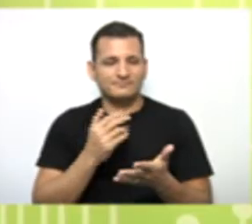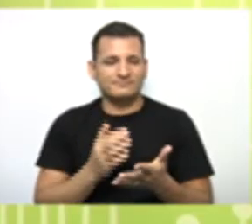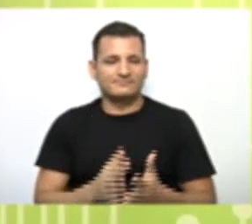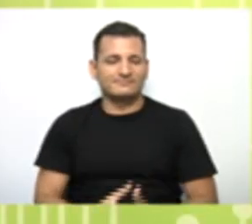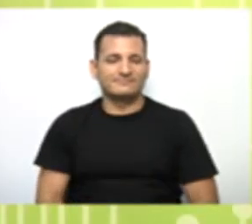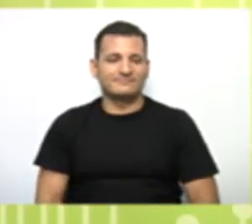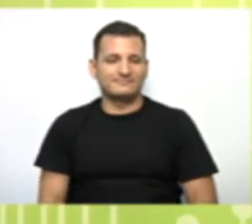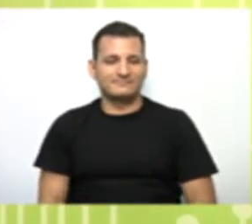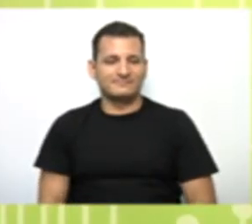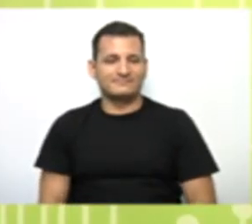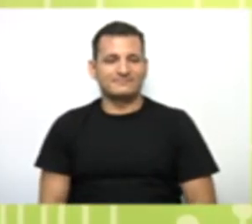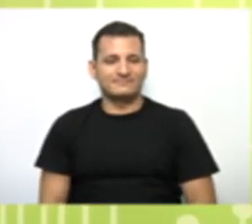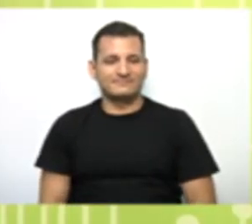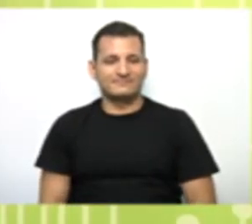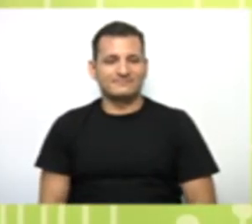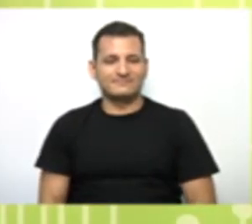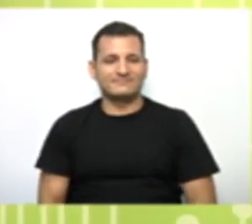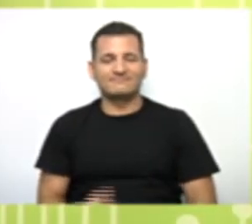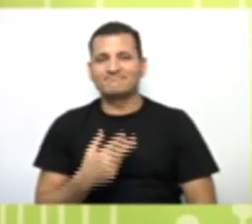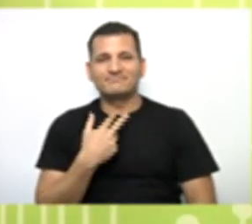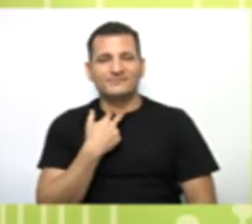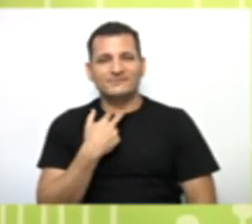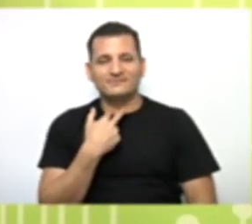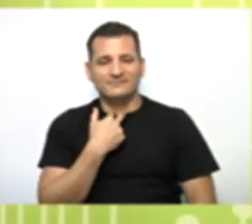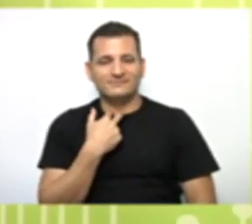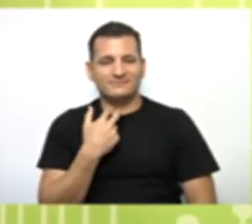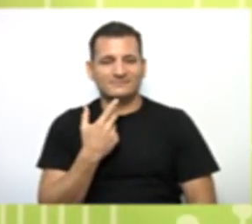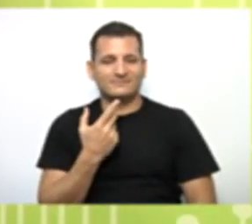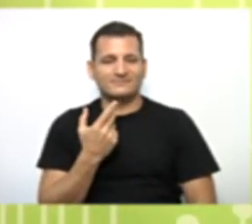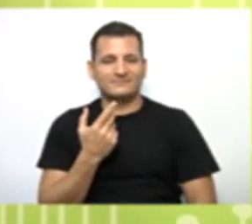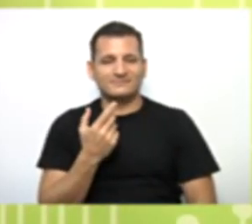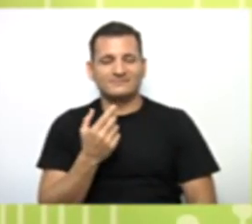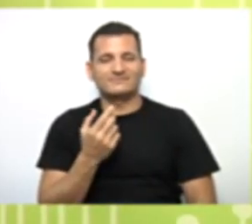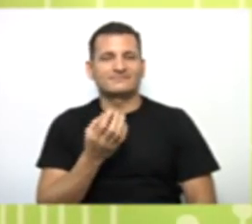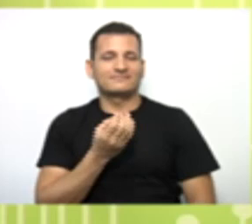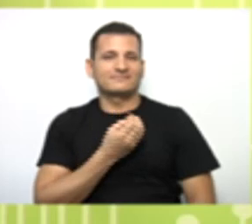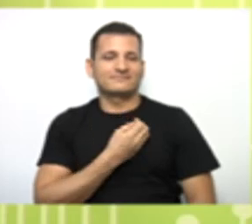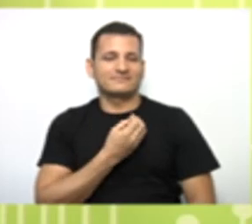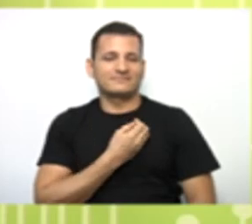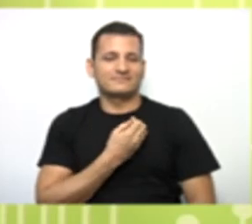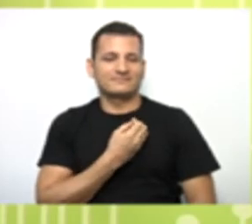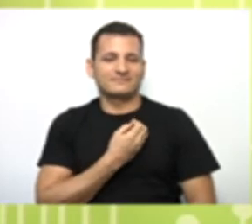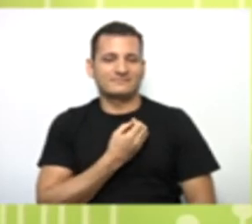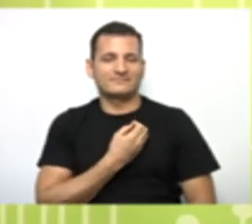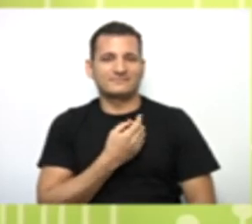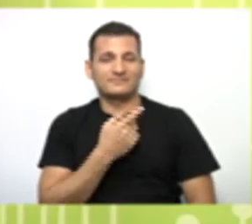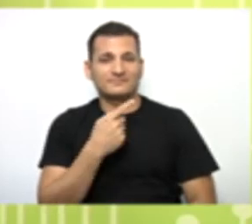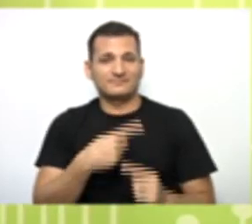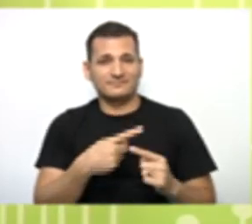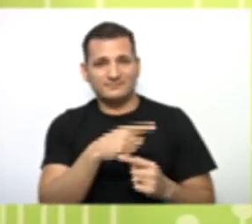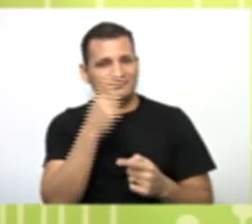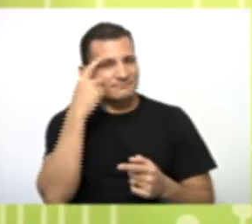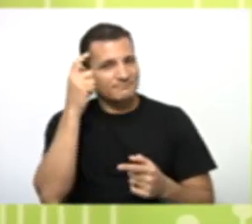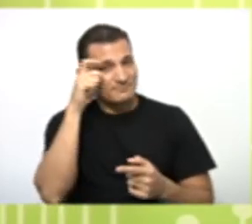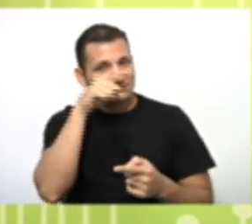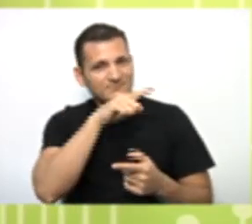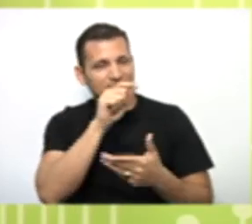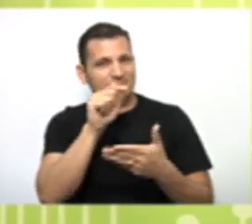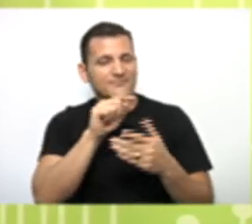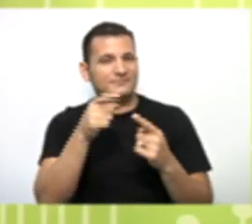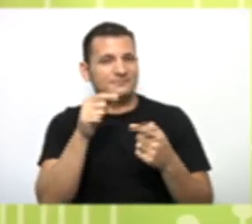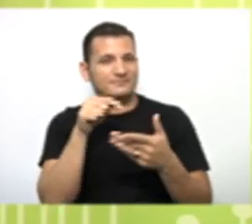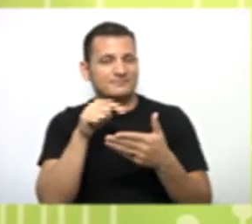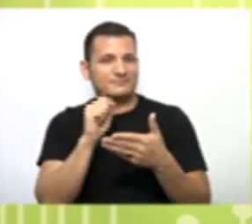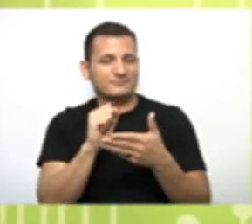pode. Não vai poder. Professor, não vai poder... Você vai botar os números... É que aqui de cabeça é de complicado, mas lá você pode colocar um númerozinho